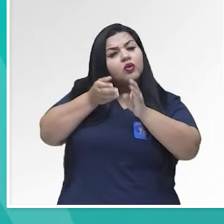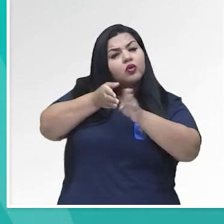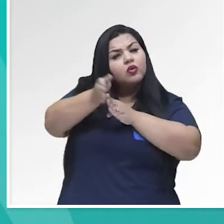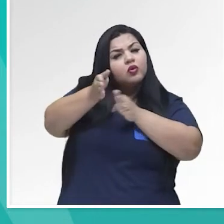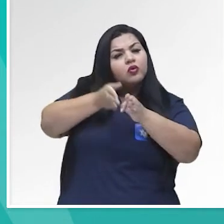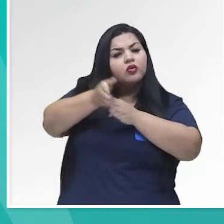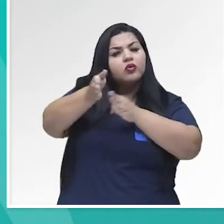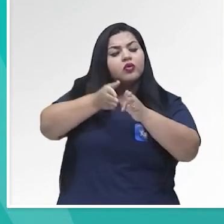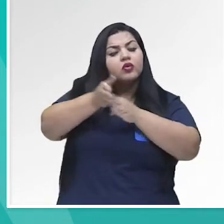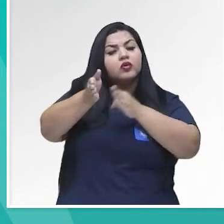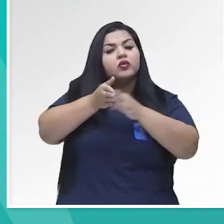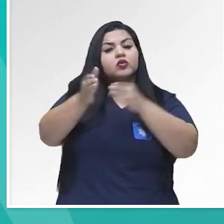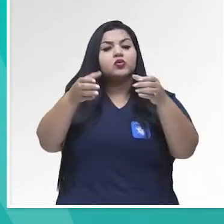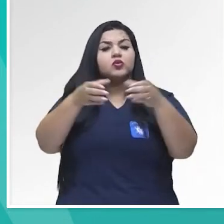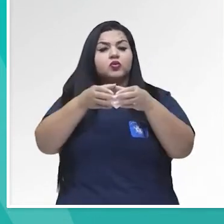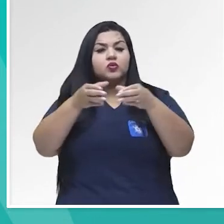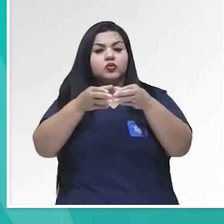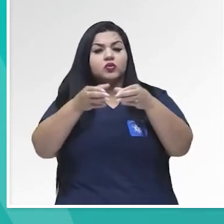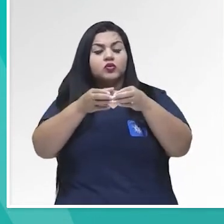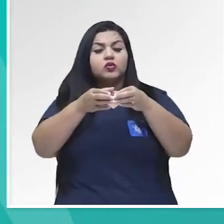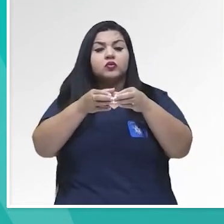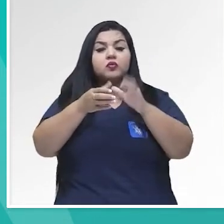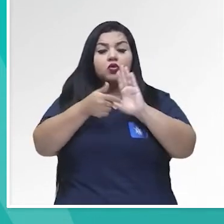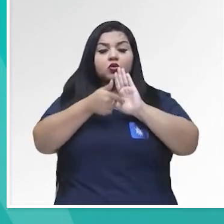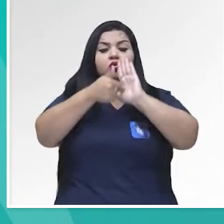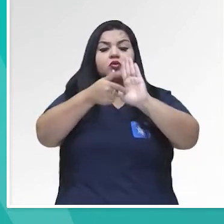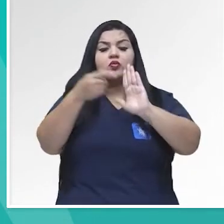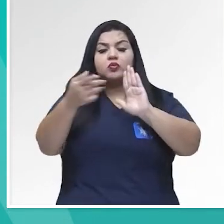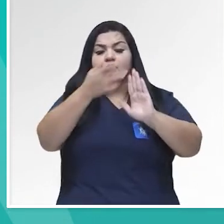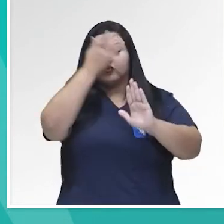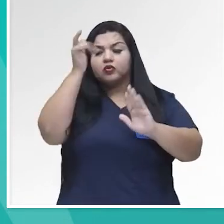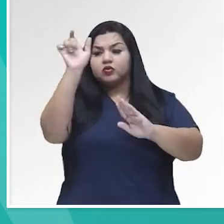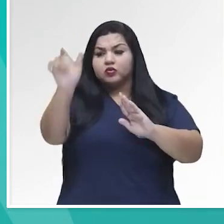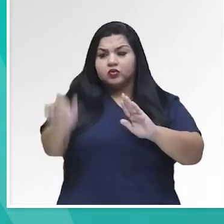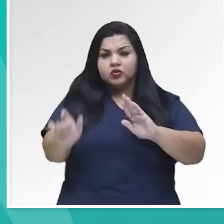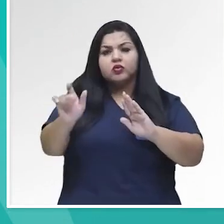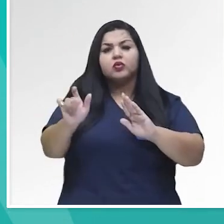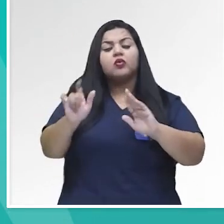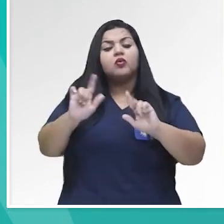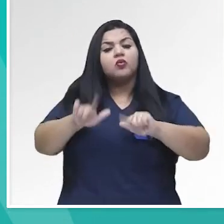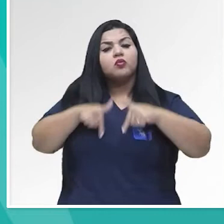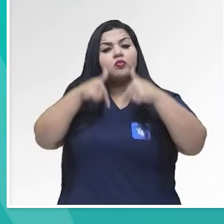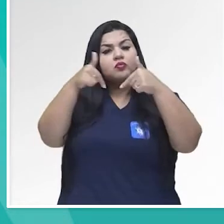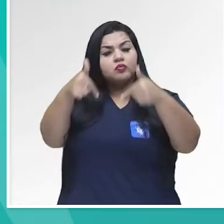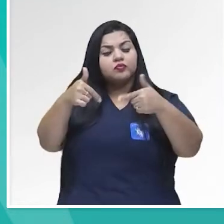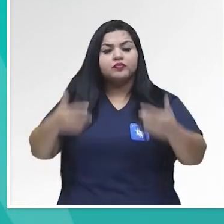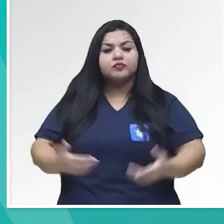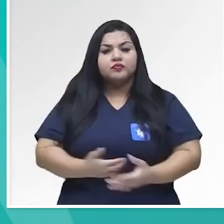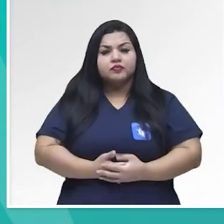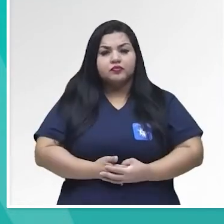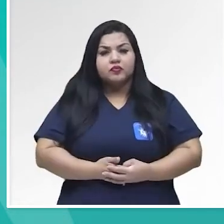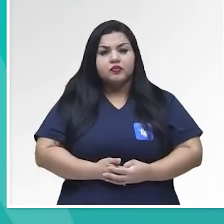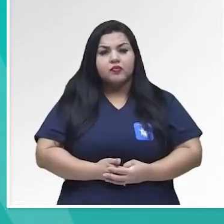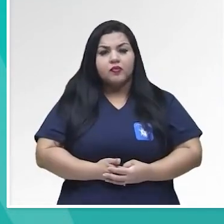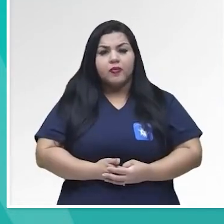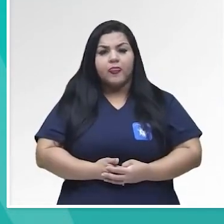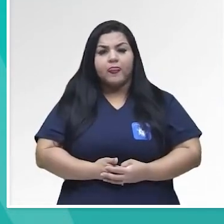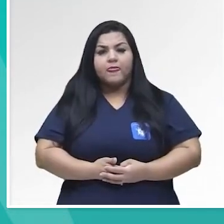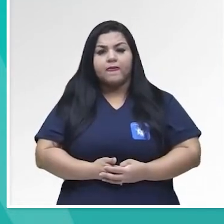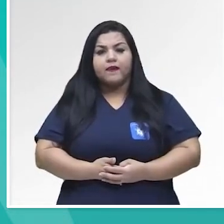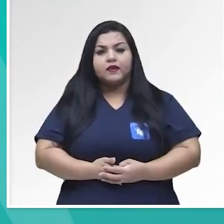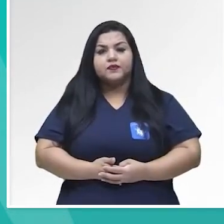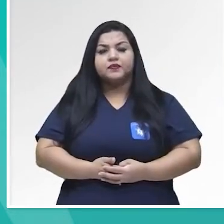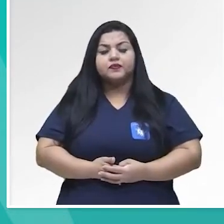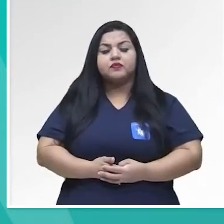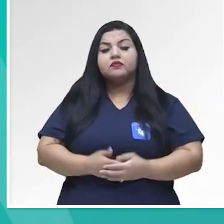estabelece limites e que determinam como o indivíduo deve agir dentro desses limites, né? Então, esse é o